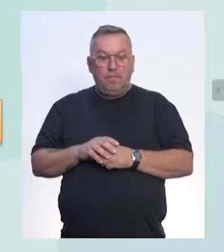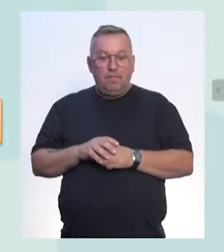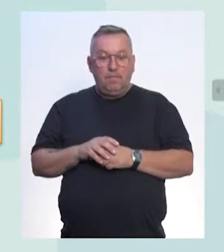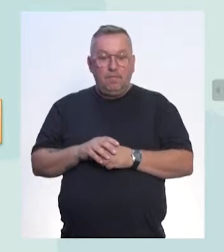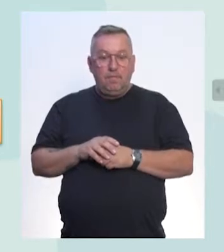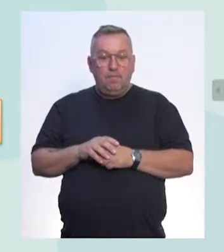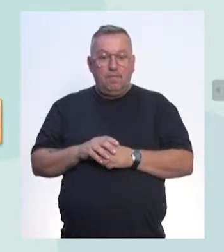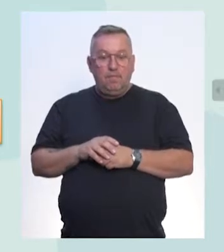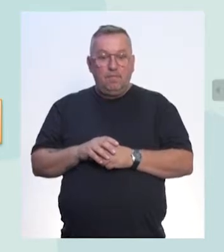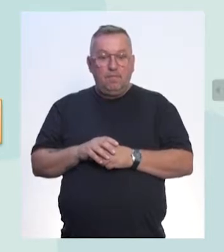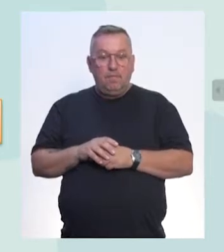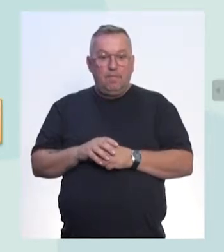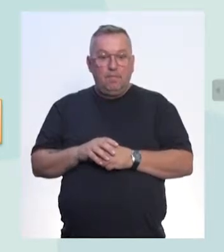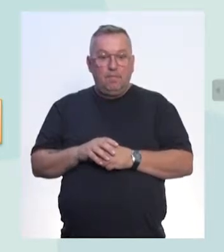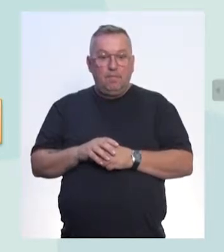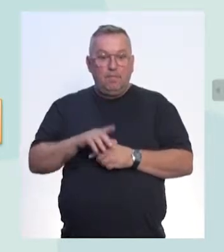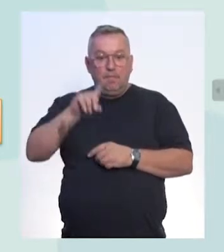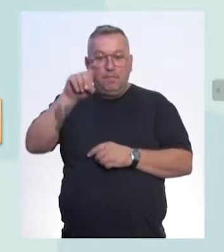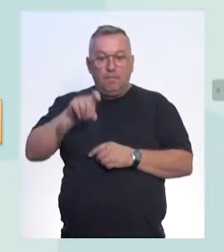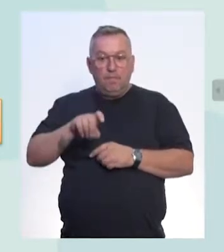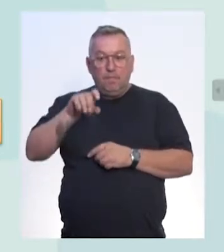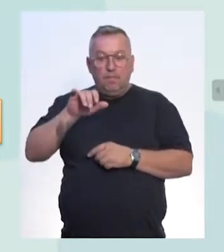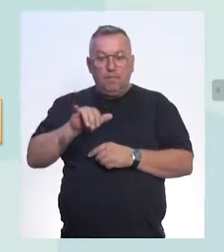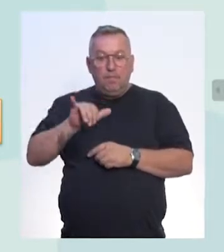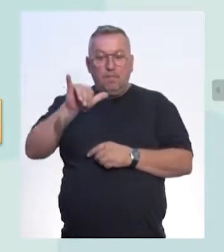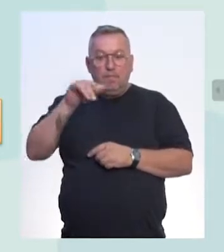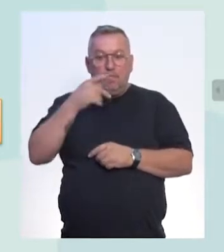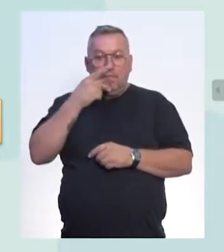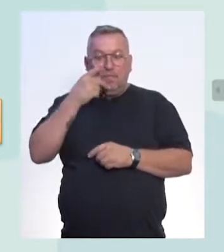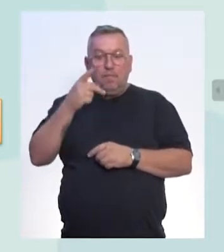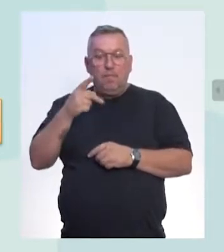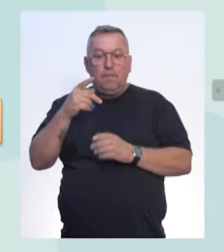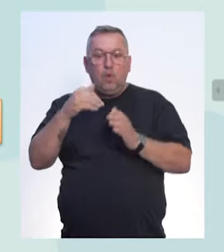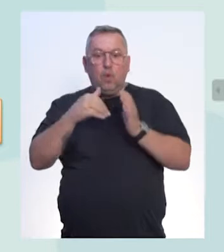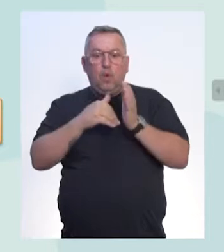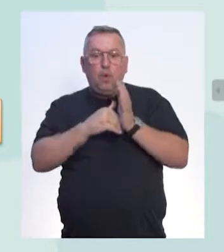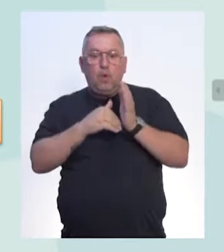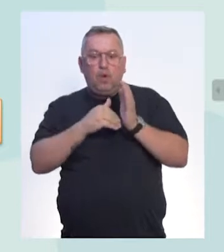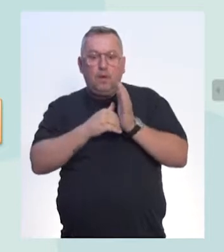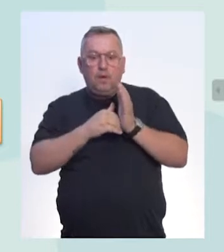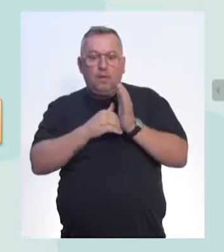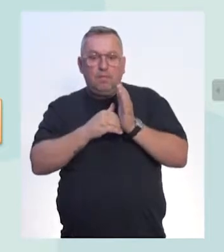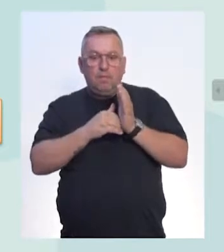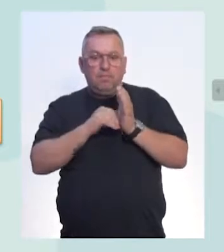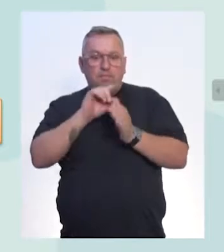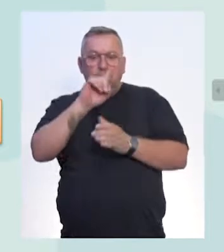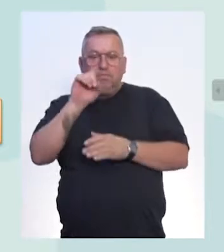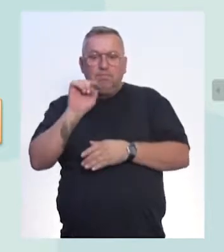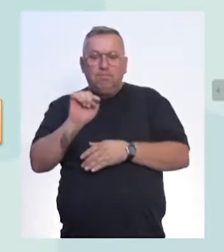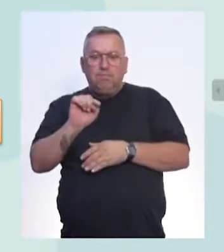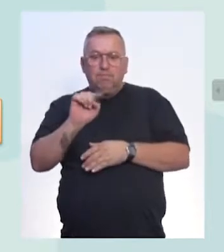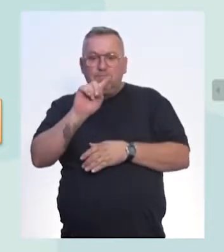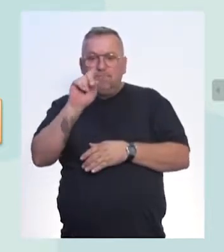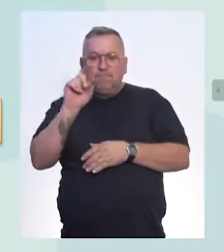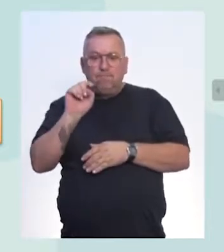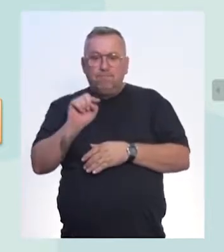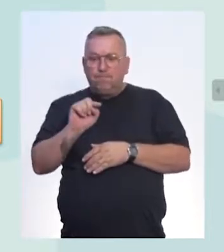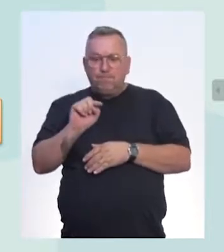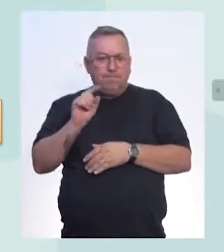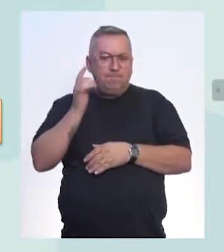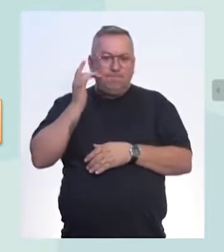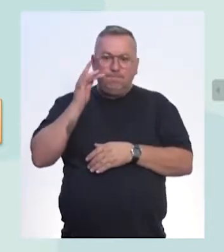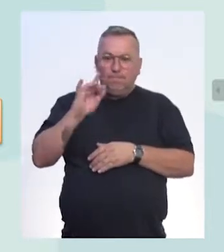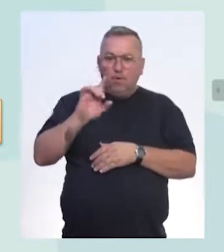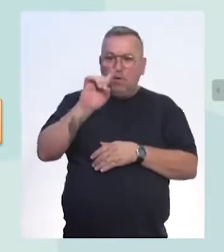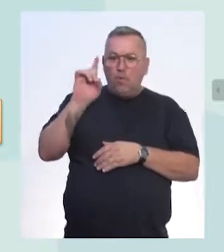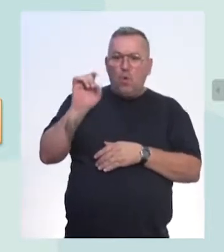Certo. X e Y a gente chama de incógnitas. São os valores que eu não sei